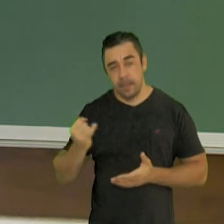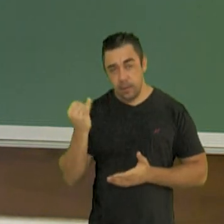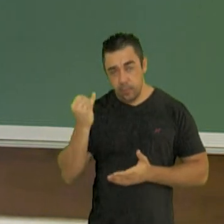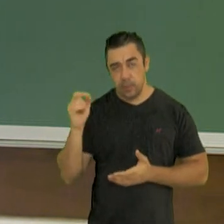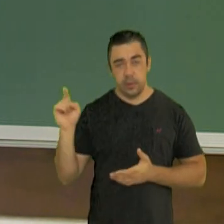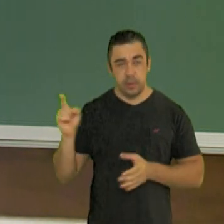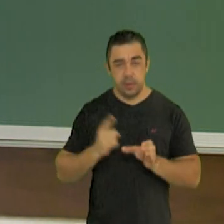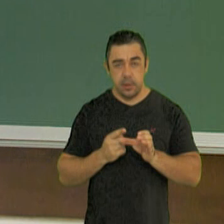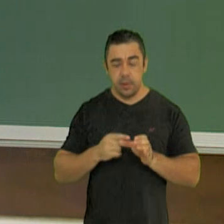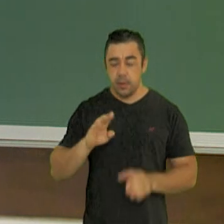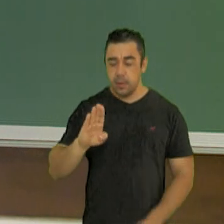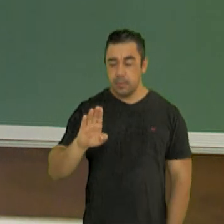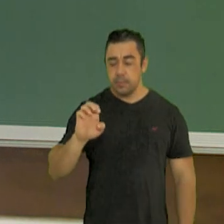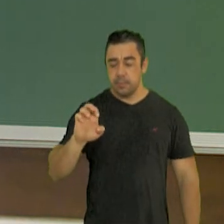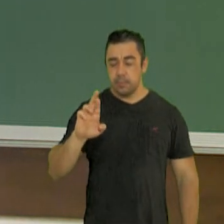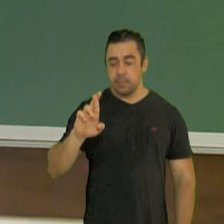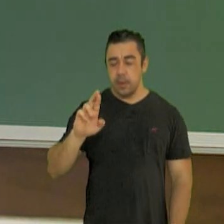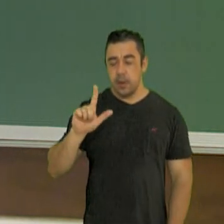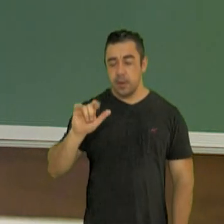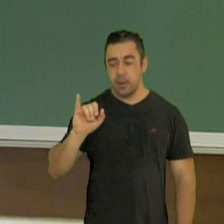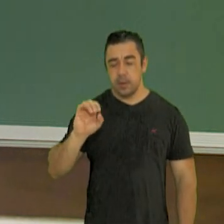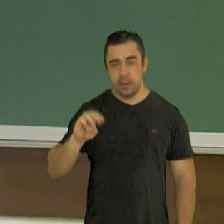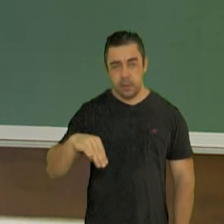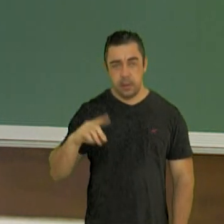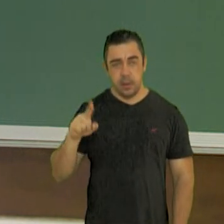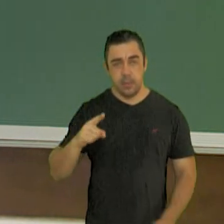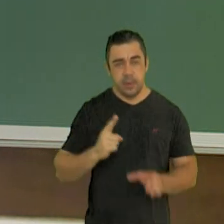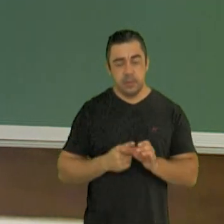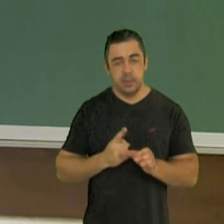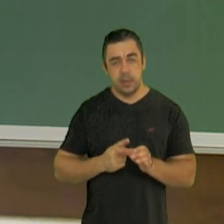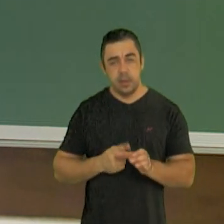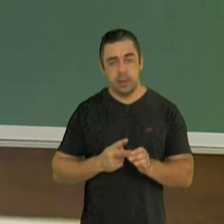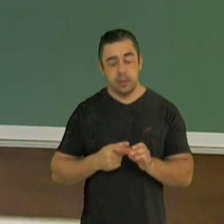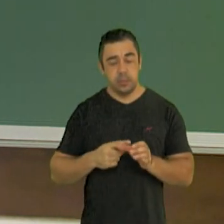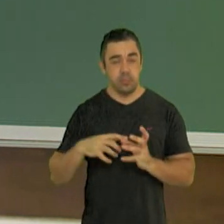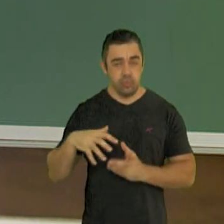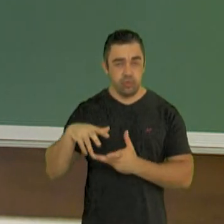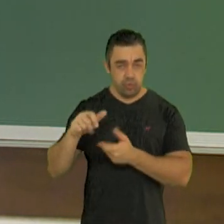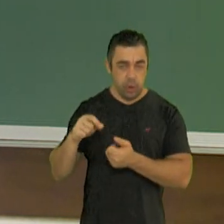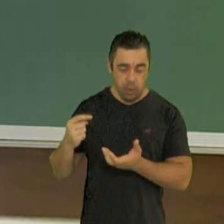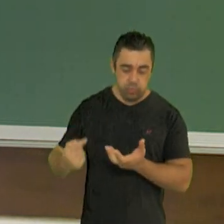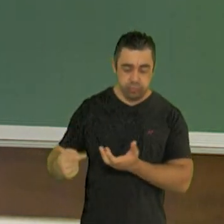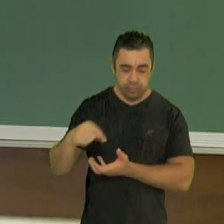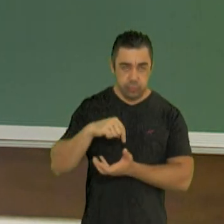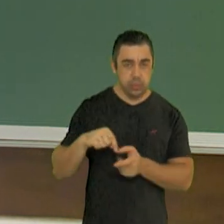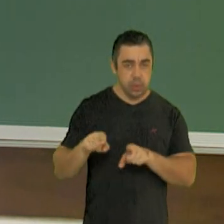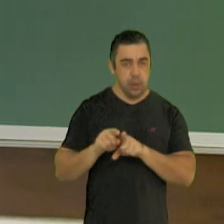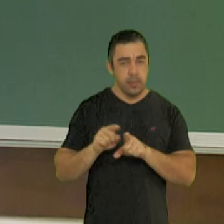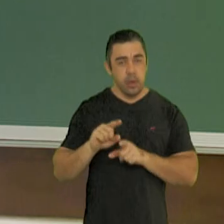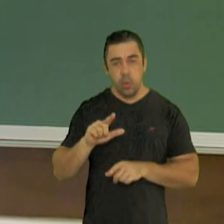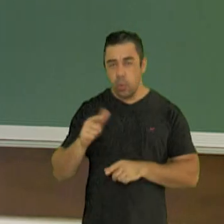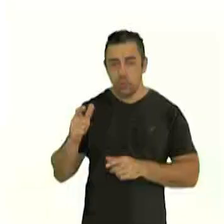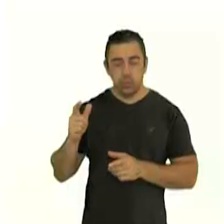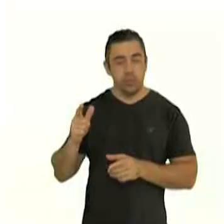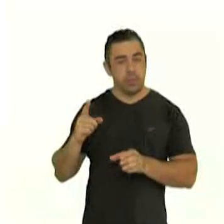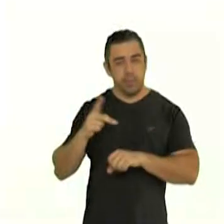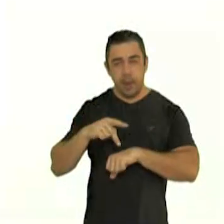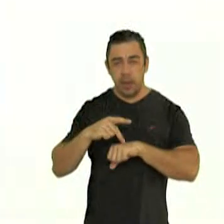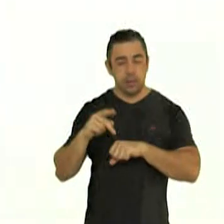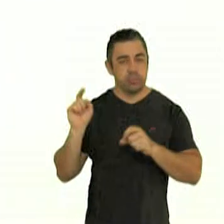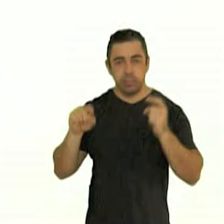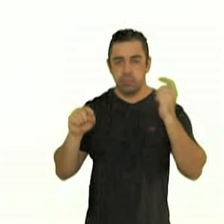de Berlim, né, que é uma cidade cosmopolita, uma cidade global, né, tem representantes de quase todos os países do